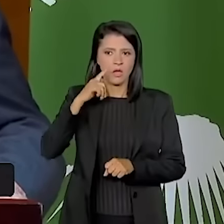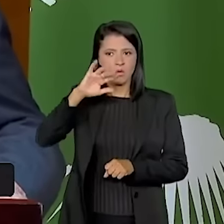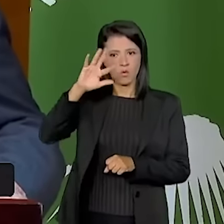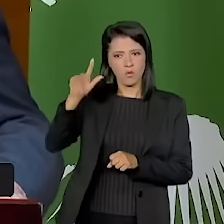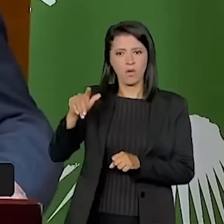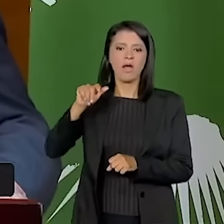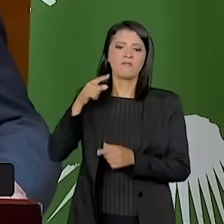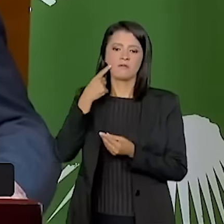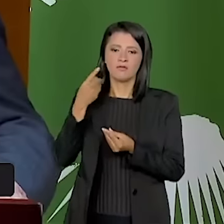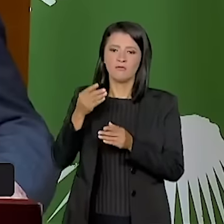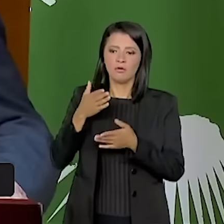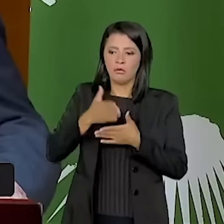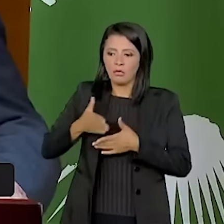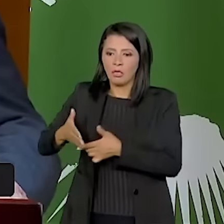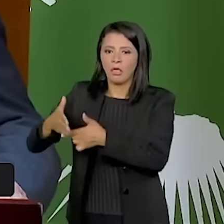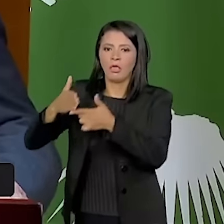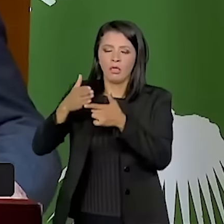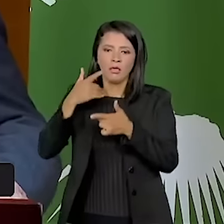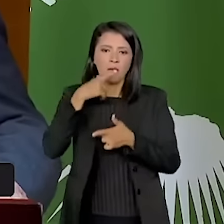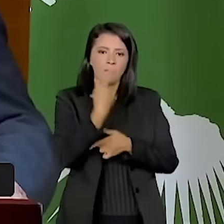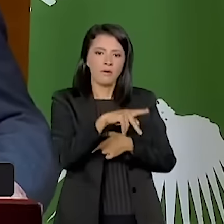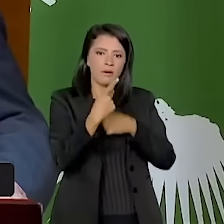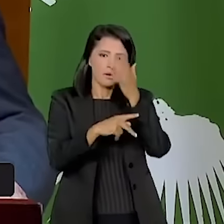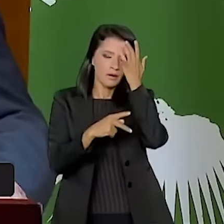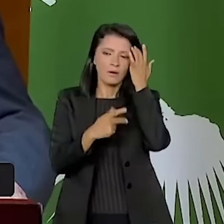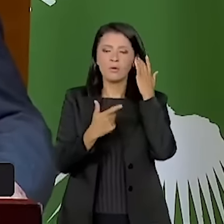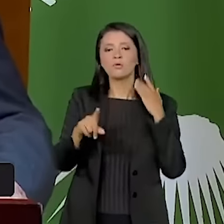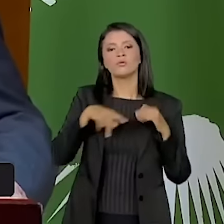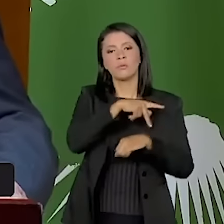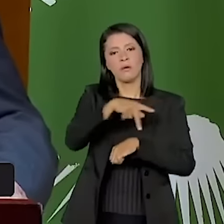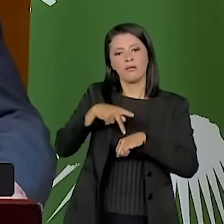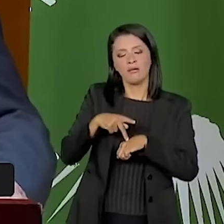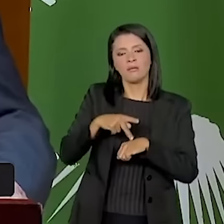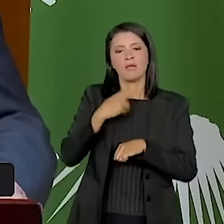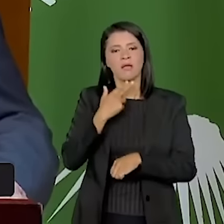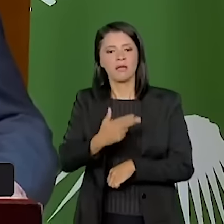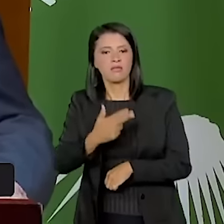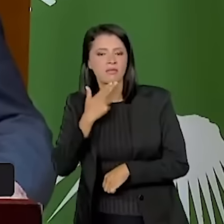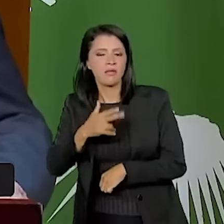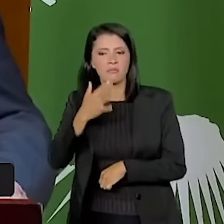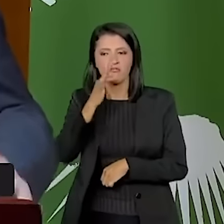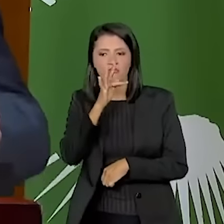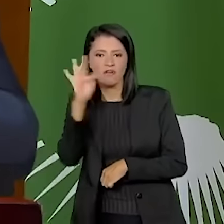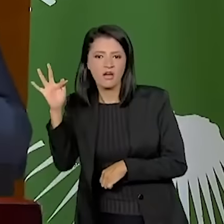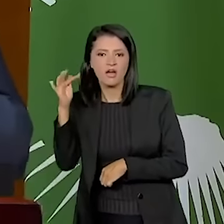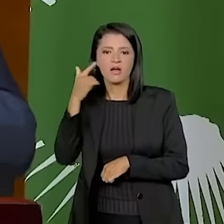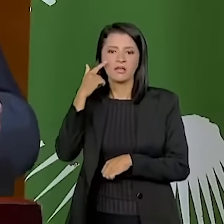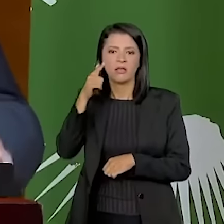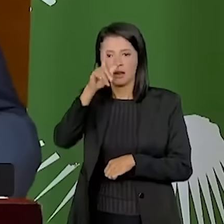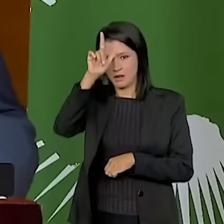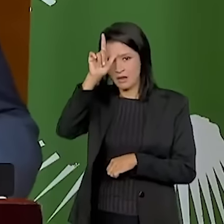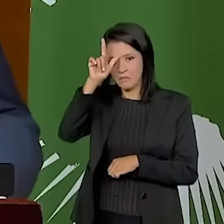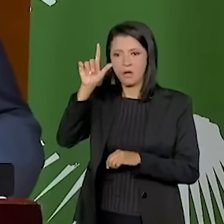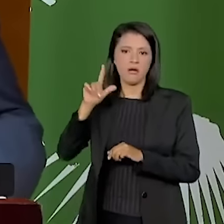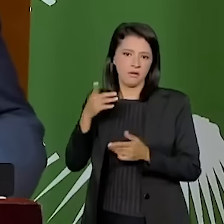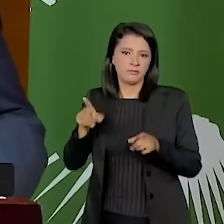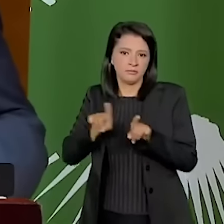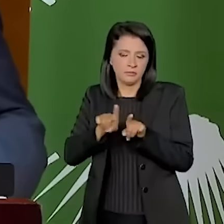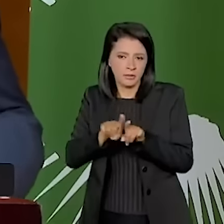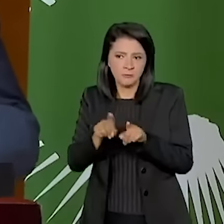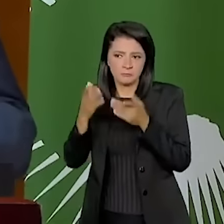dividida para os países do velho continente, para a Inglaterra, para a França, para a Alemanha,